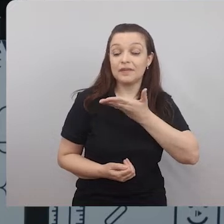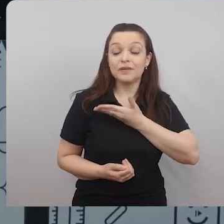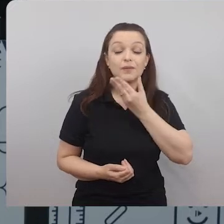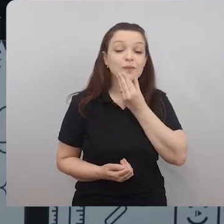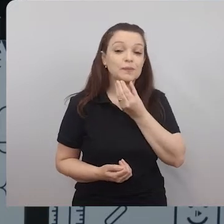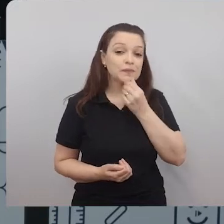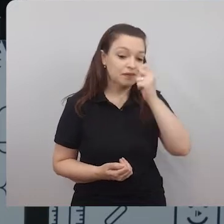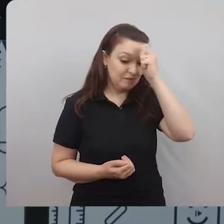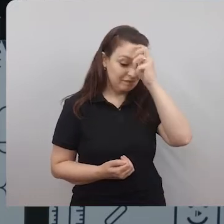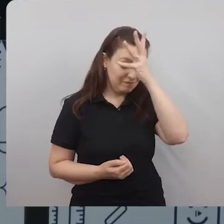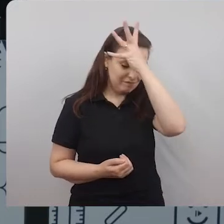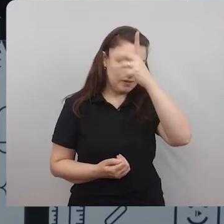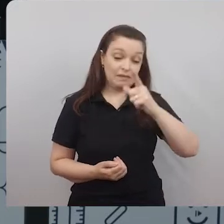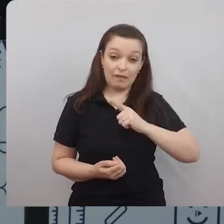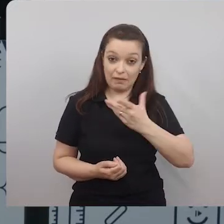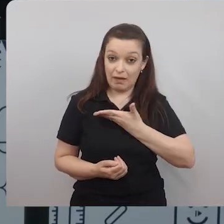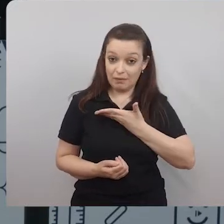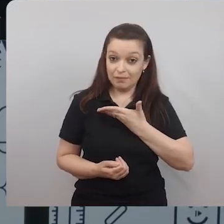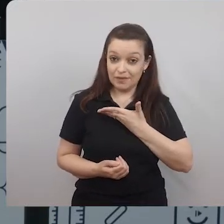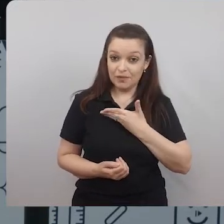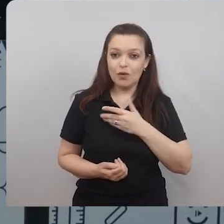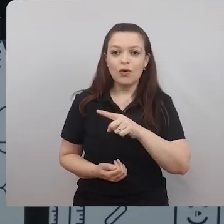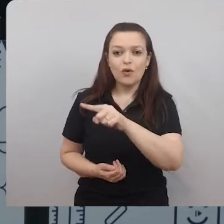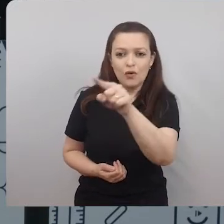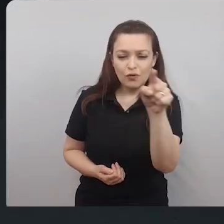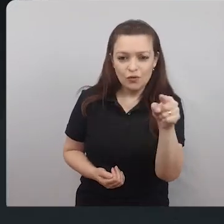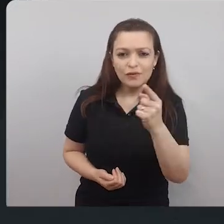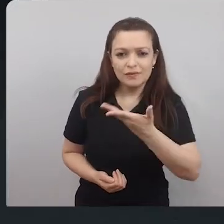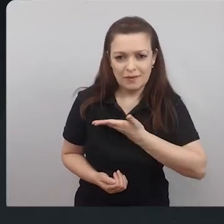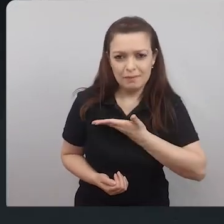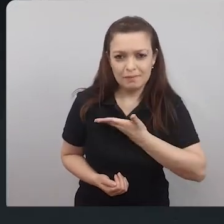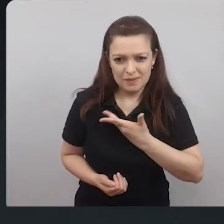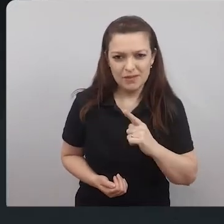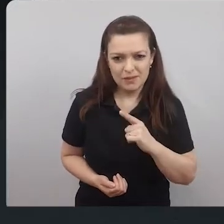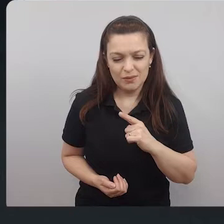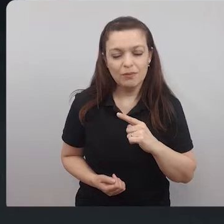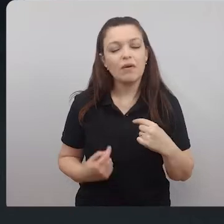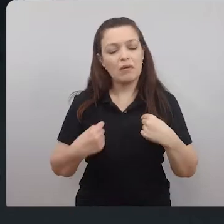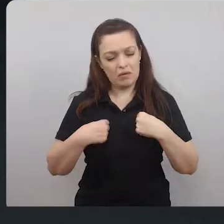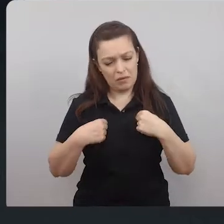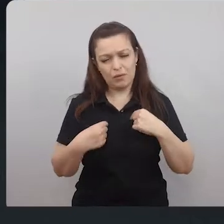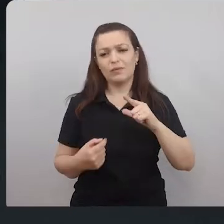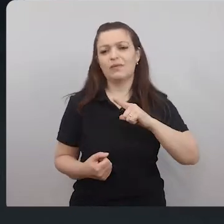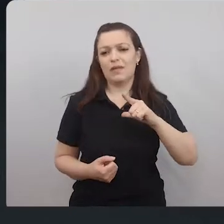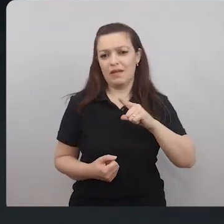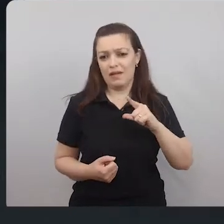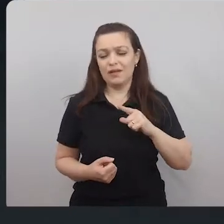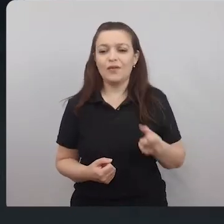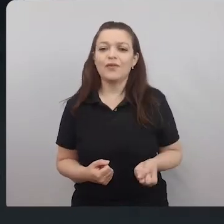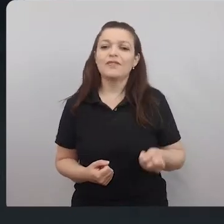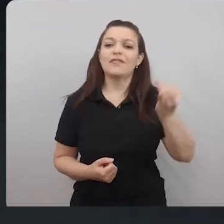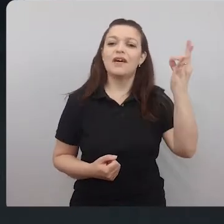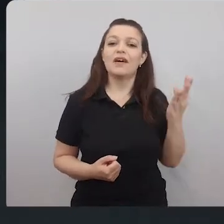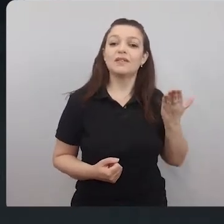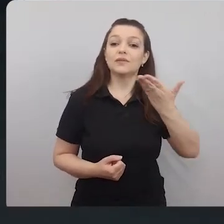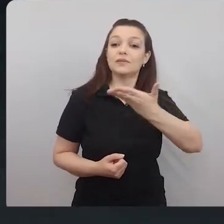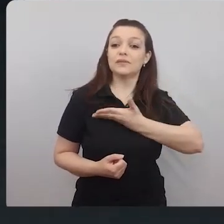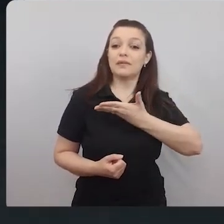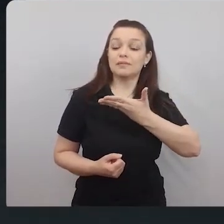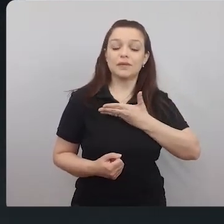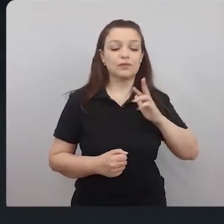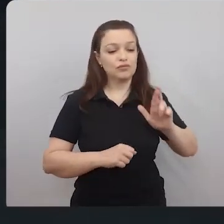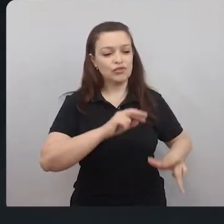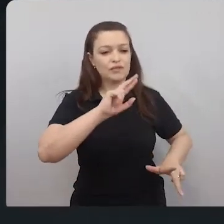amigos do Armandinho. Vocês têm amigos? Eu acredito que sim. Eu também tenho vários amigos